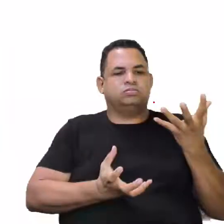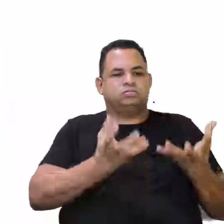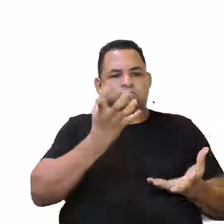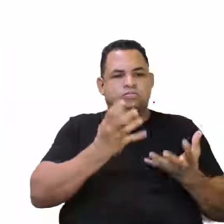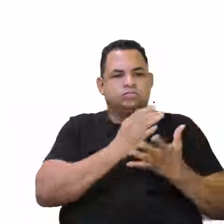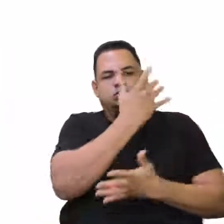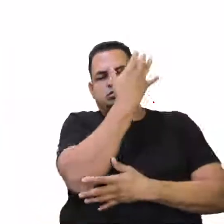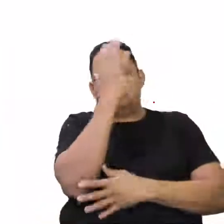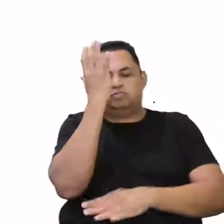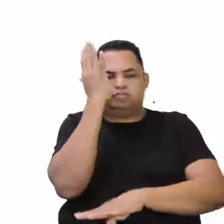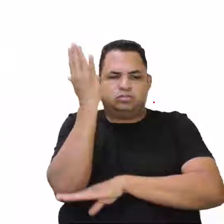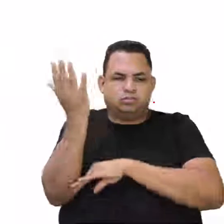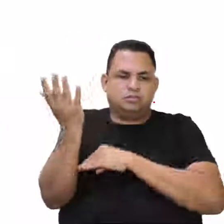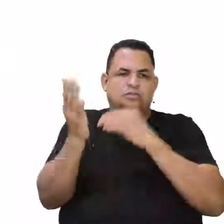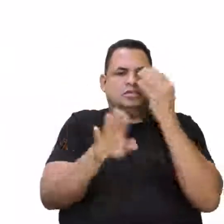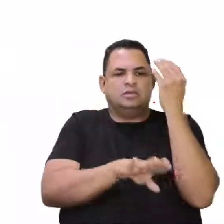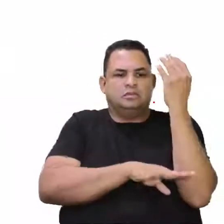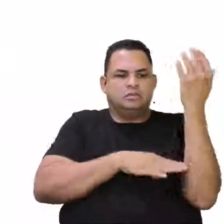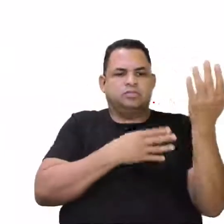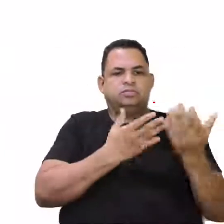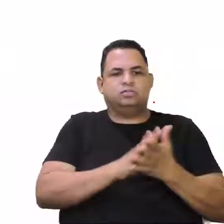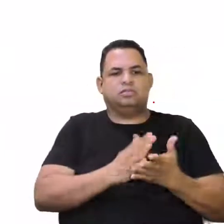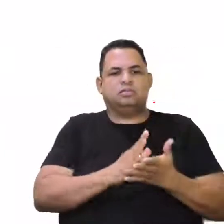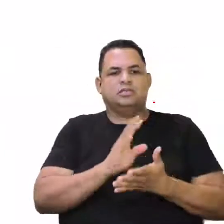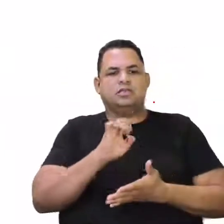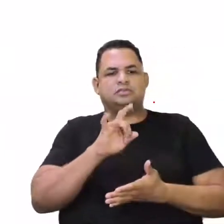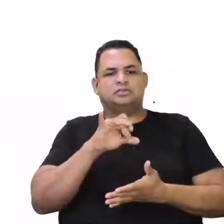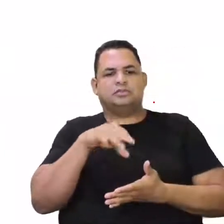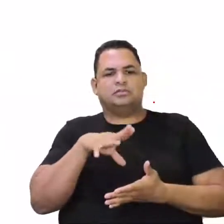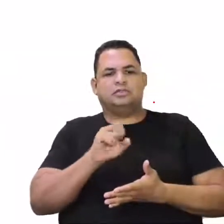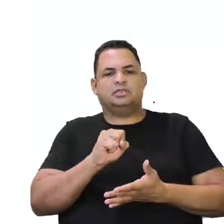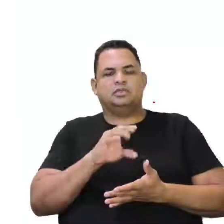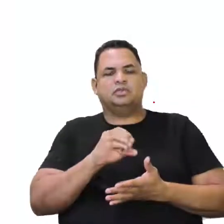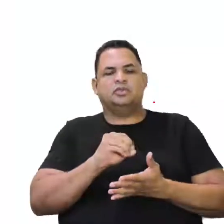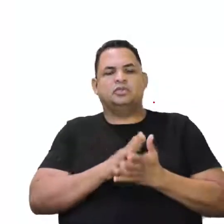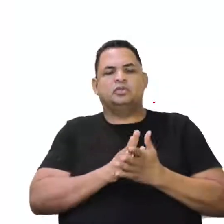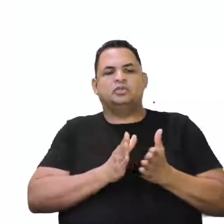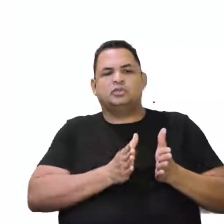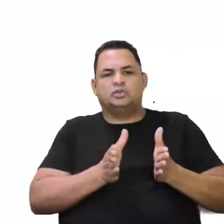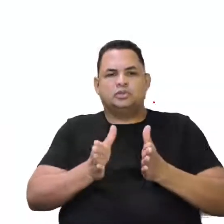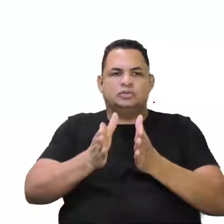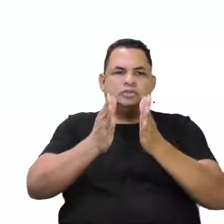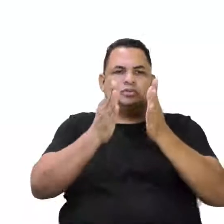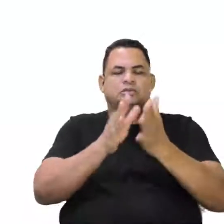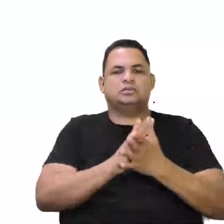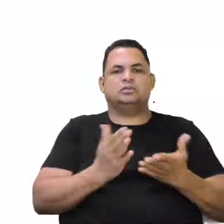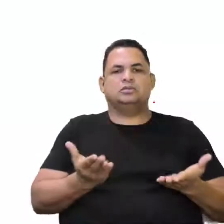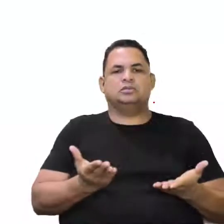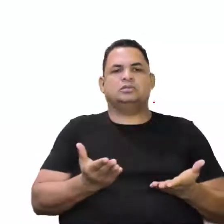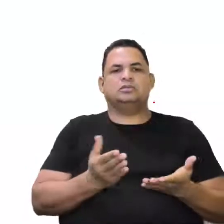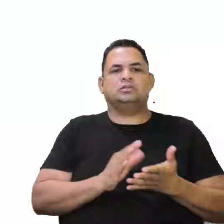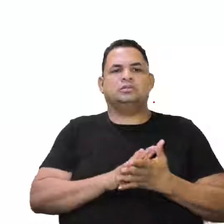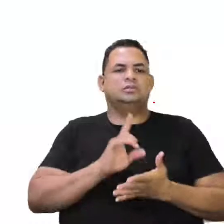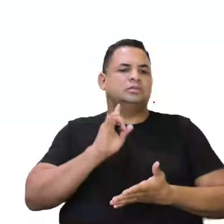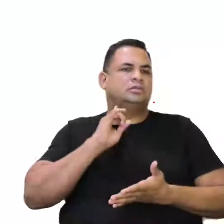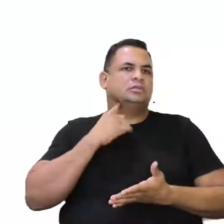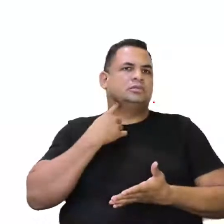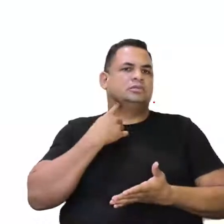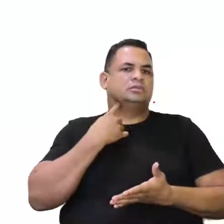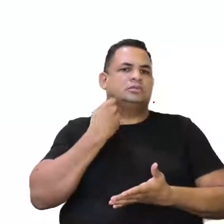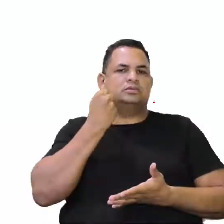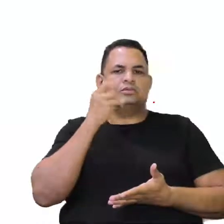queimadas, o desmatamento e o assoreamento dos rios, certo?